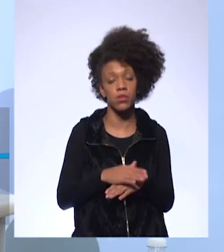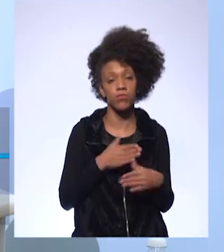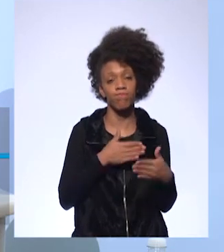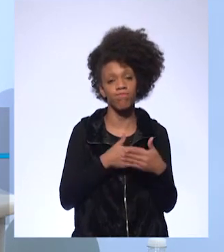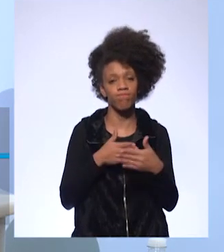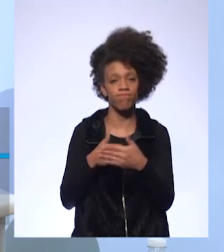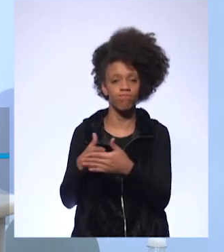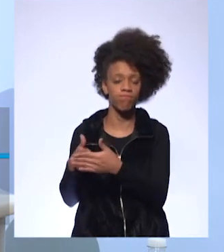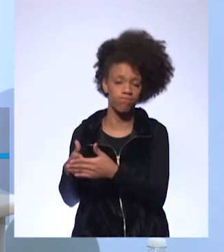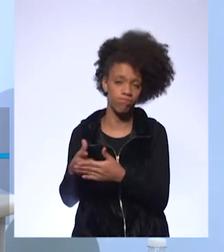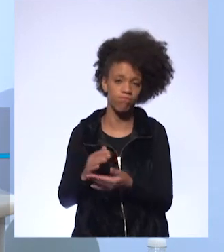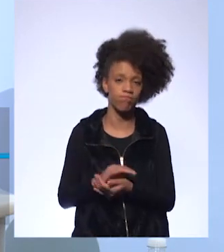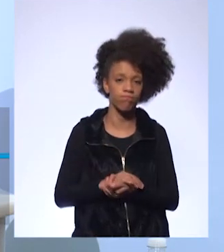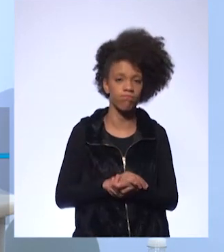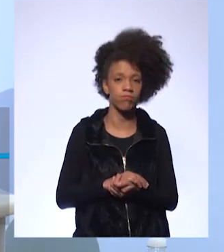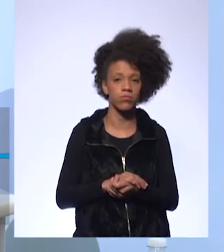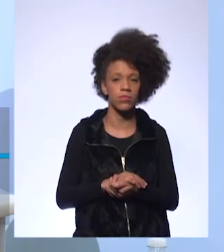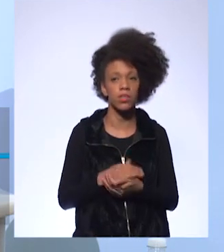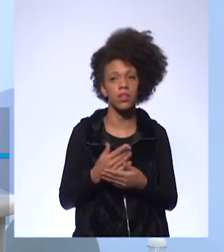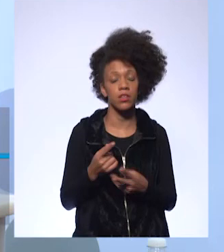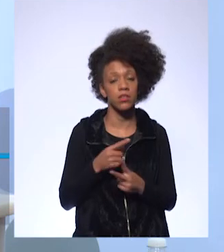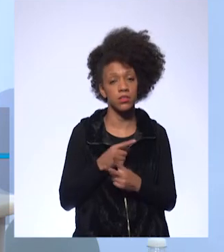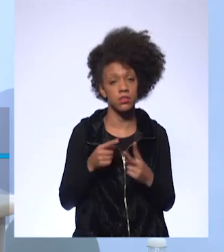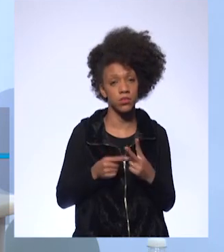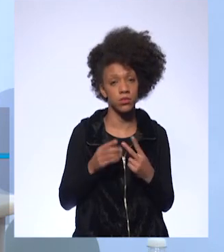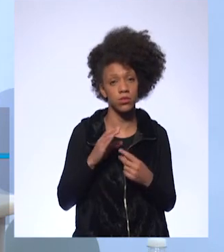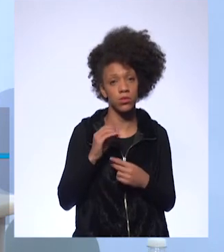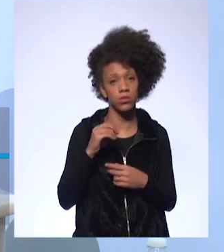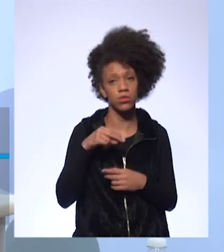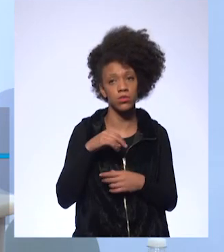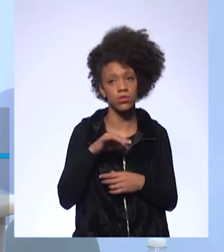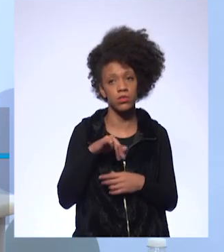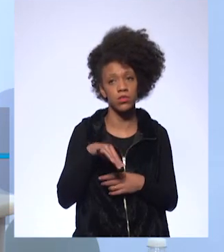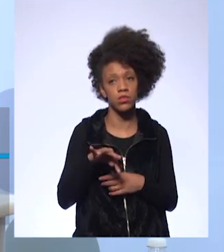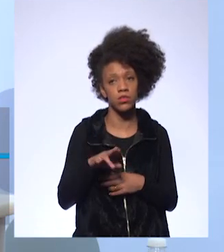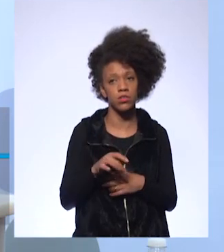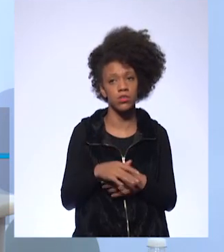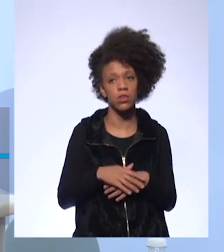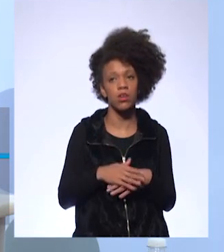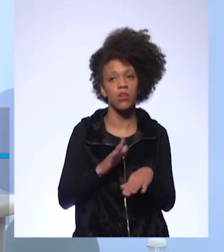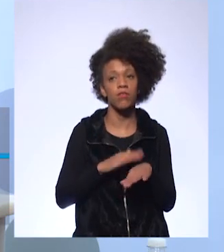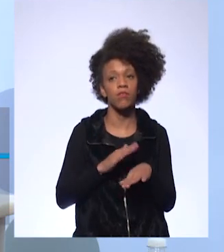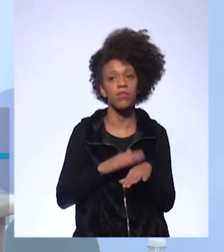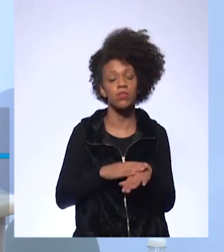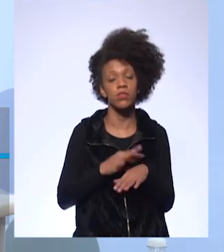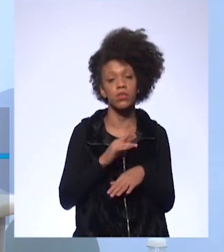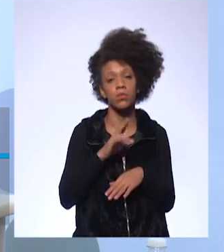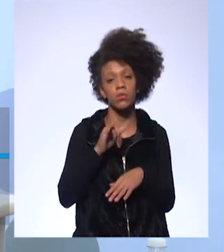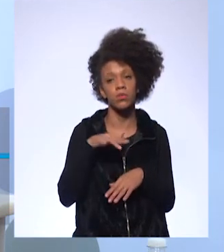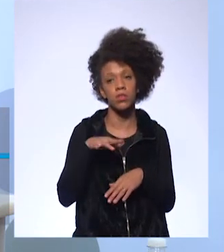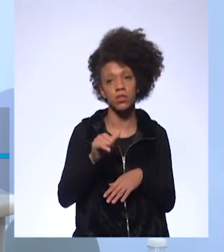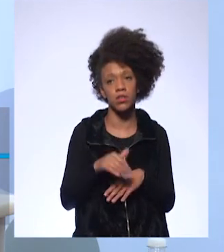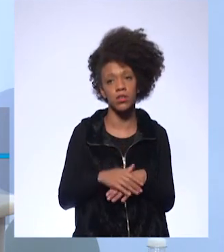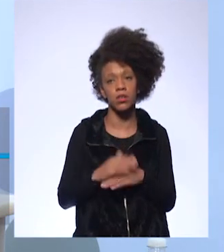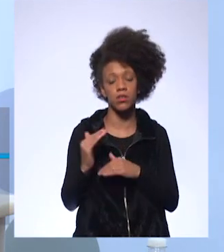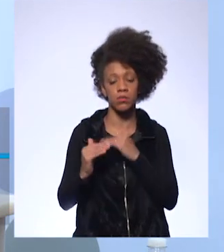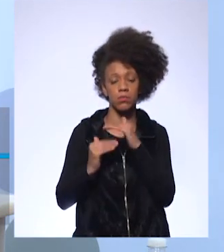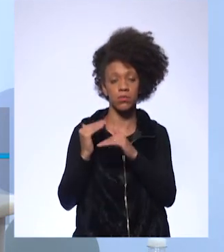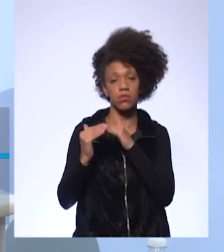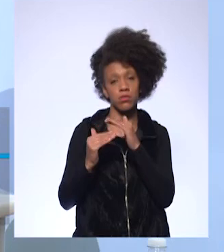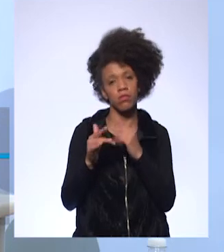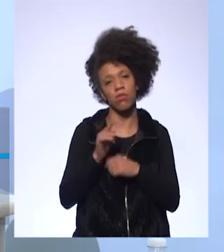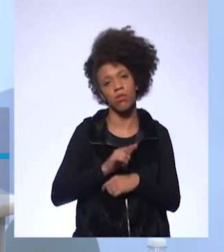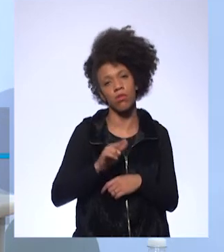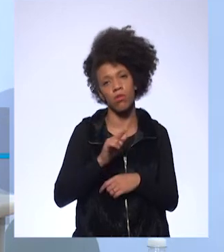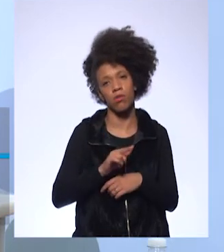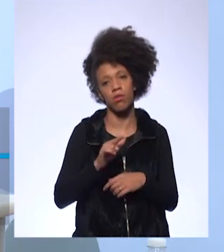fronteira desses 2 continentes faz com que a Turquia, né, atrase esse processo de entrada. É lógico